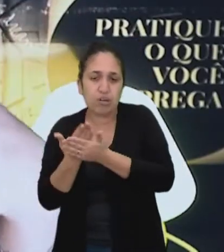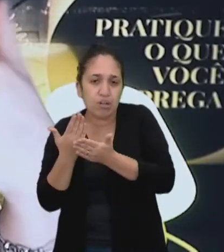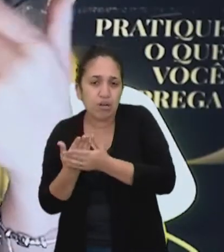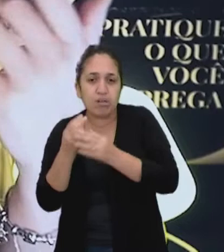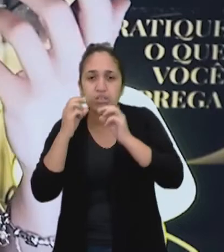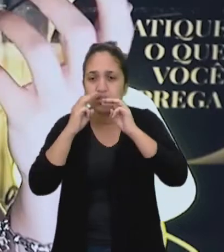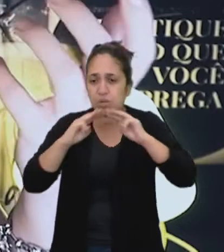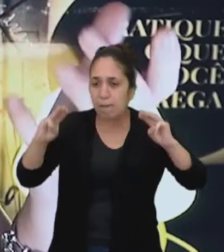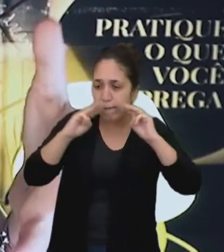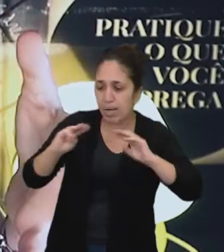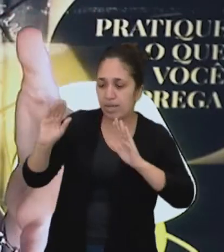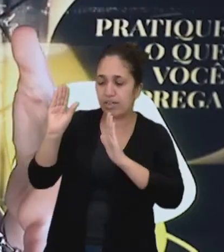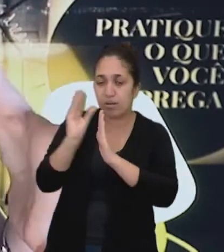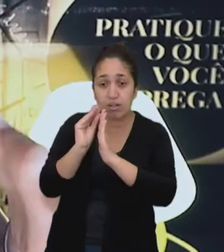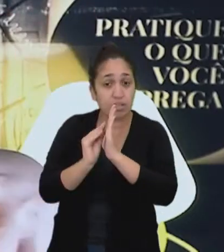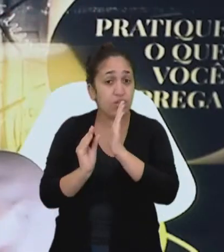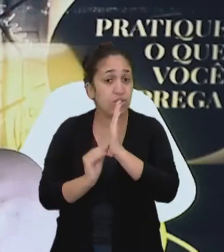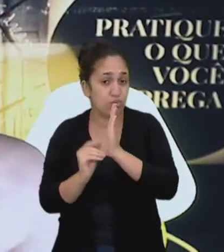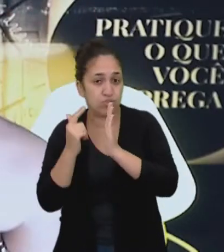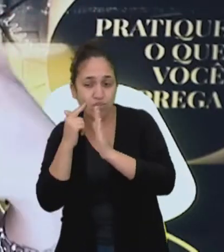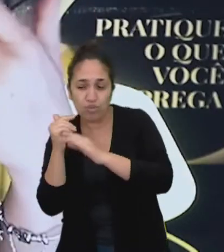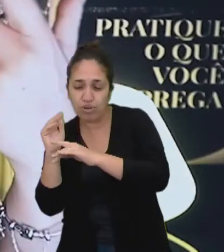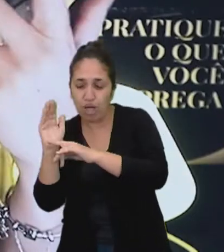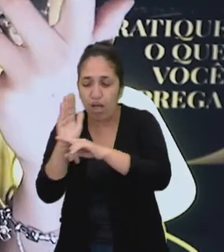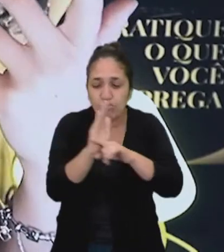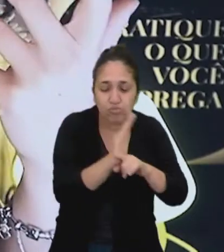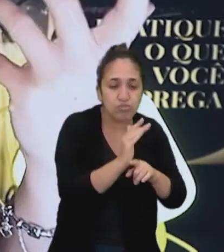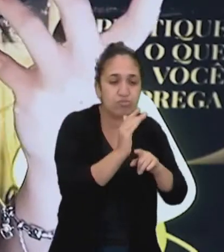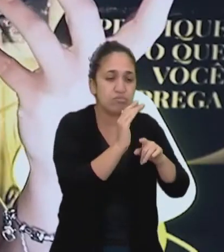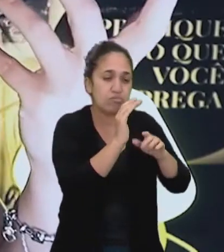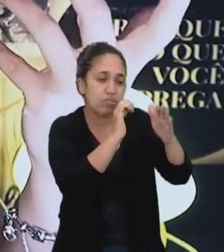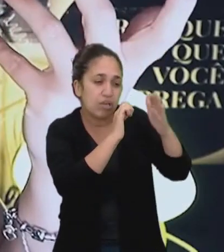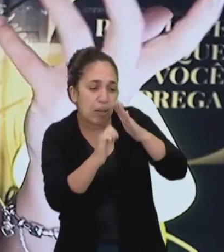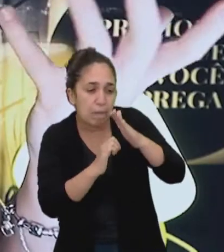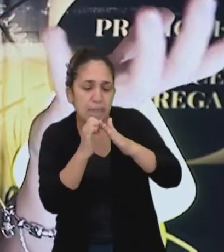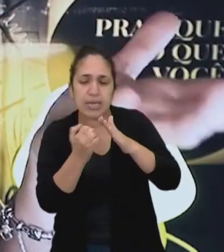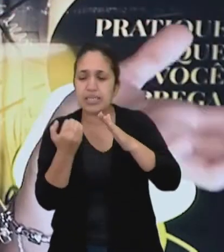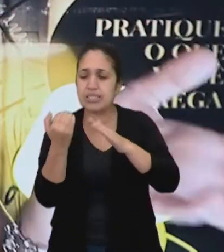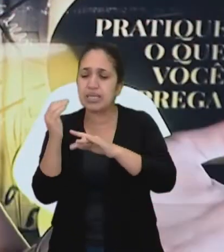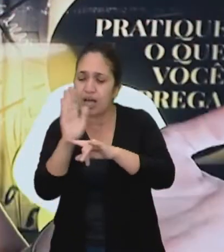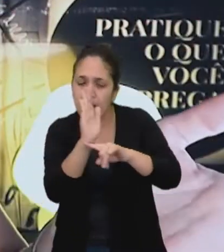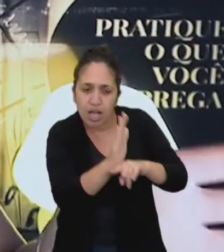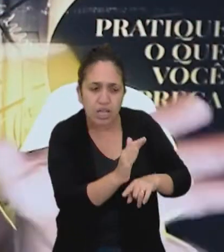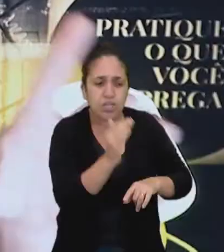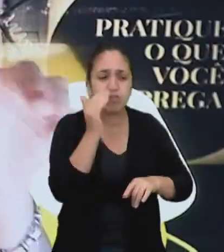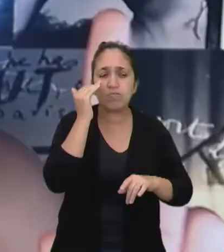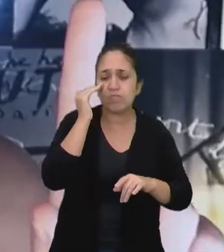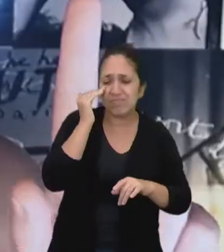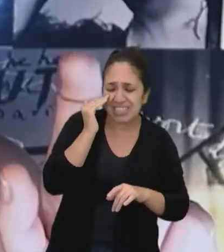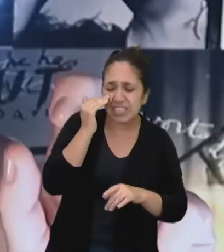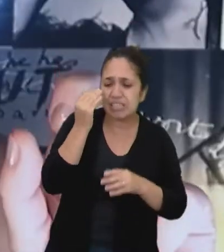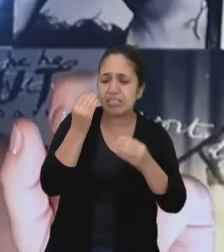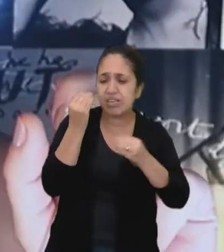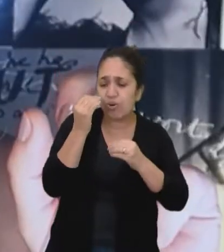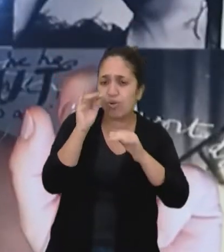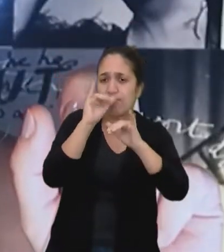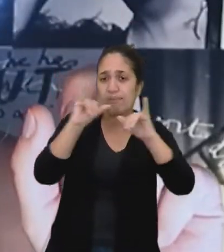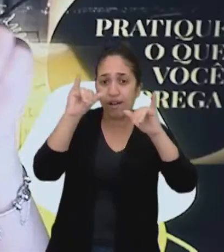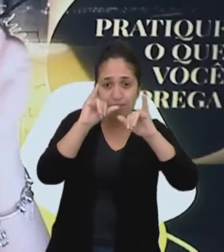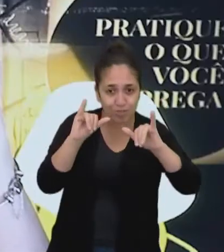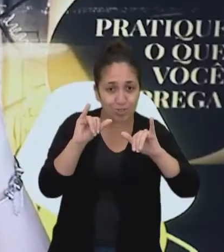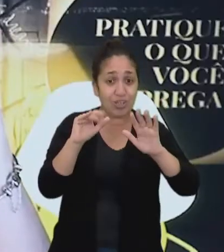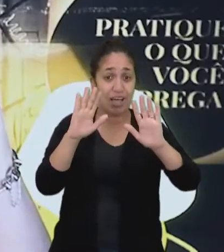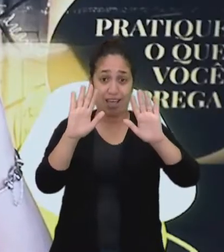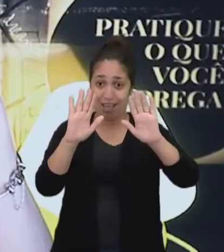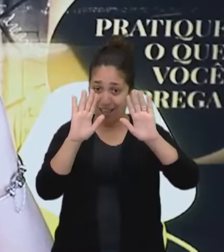marketing de conteúdo, comecei a ajudar algumas empresas, comecei a entender um pouquinho de anúncio, arranjei uma